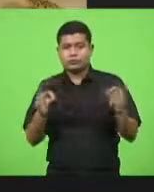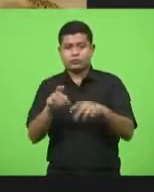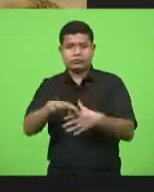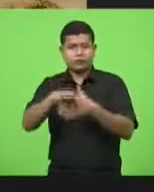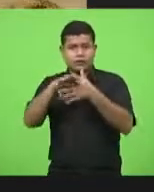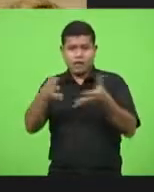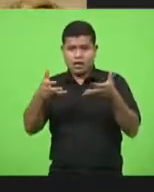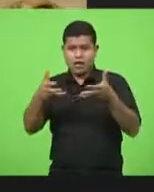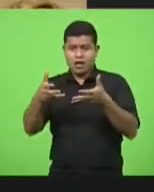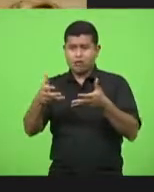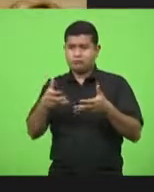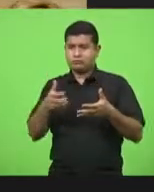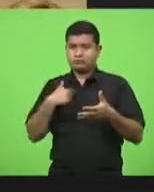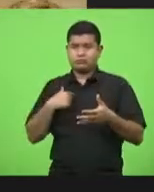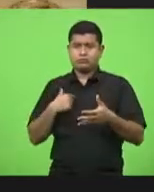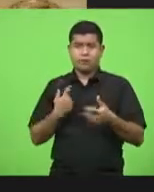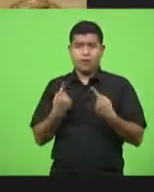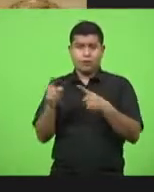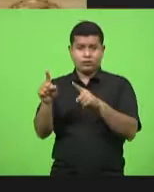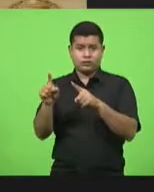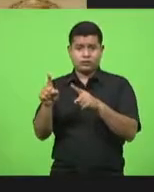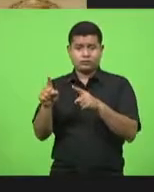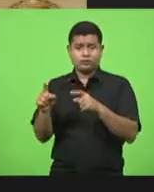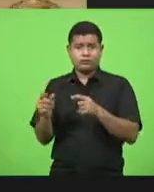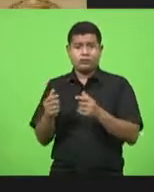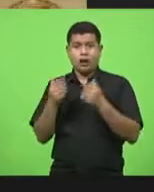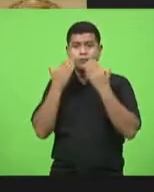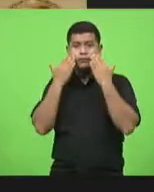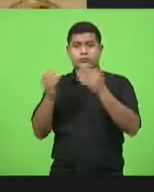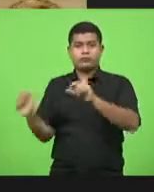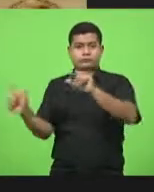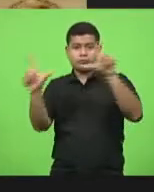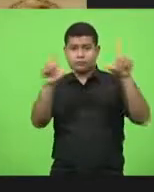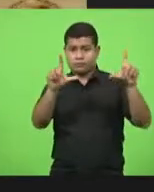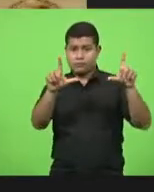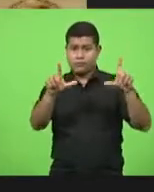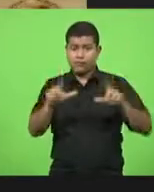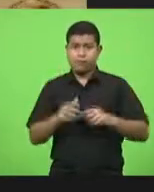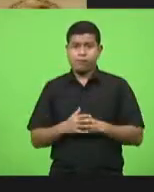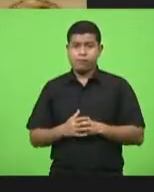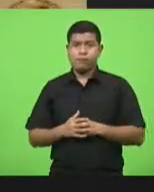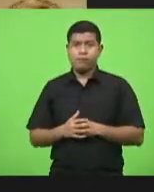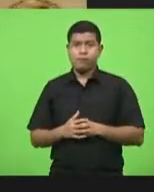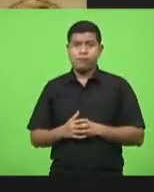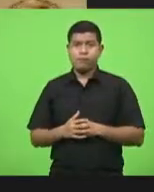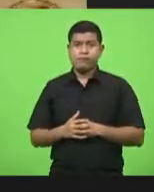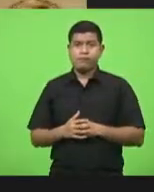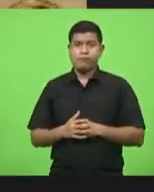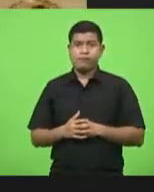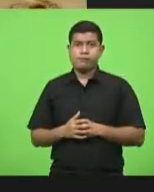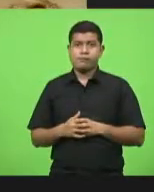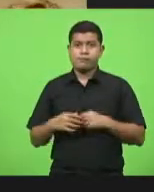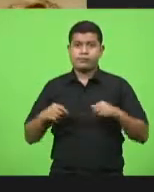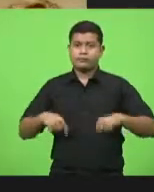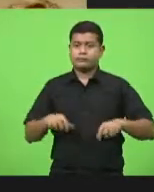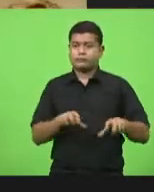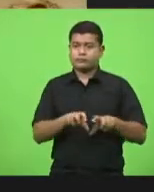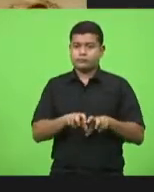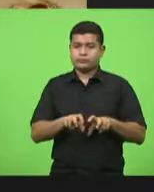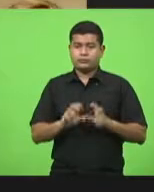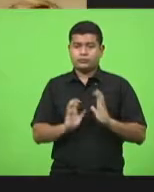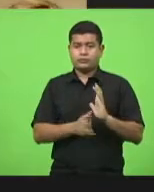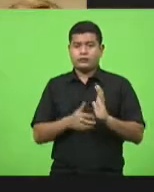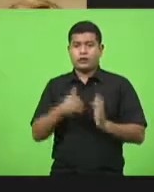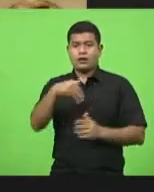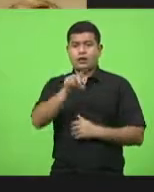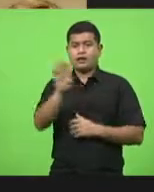alguma objeção a passar o slide. Senhor presidente, da parte da bancada do MDB,